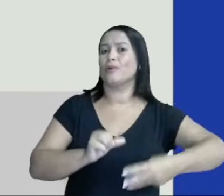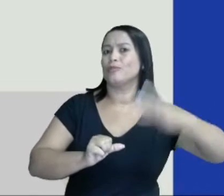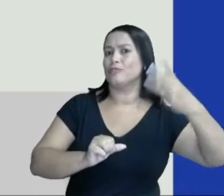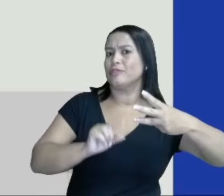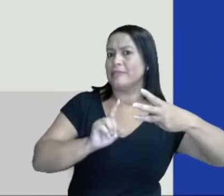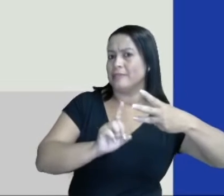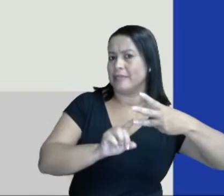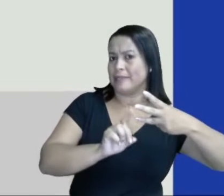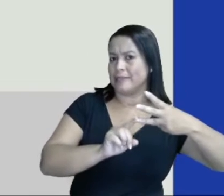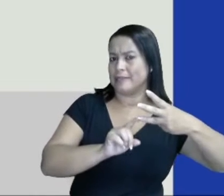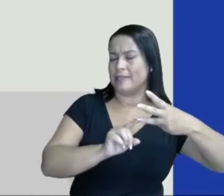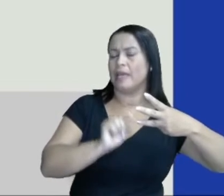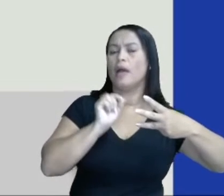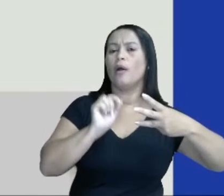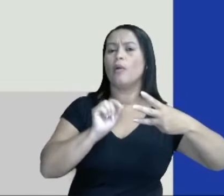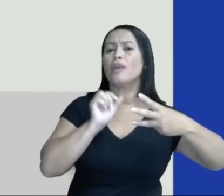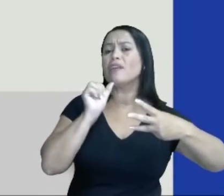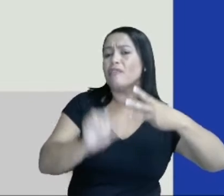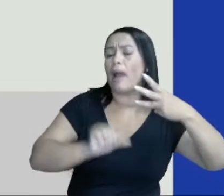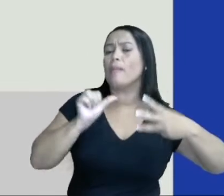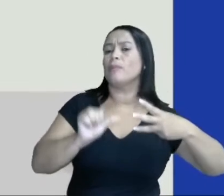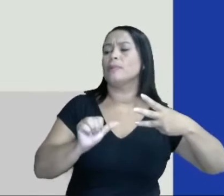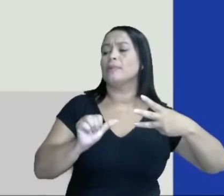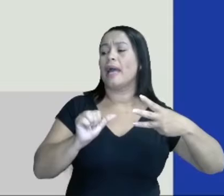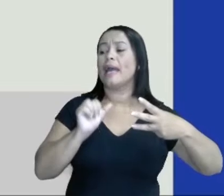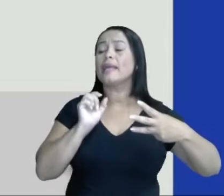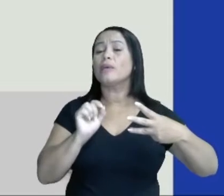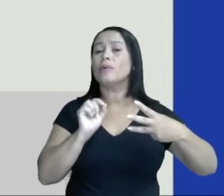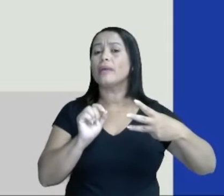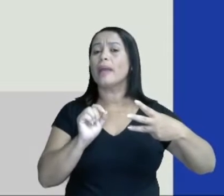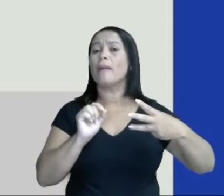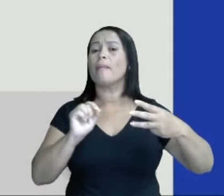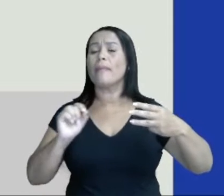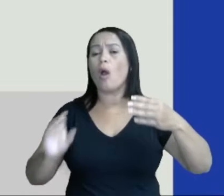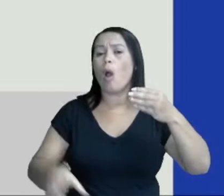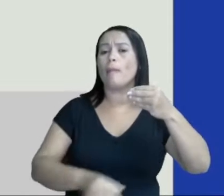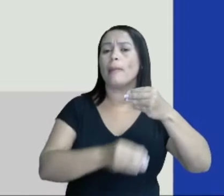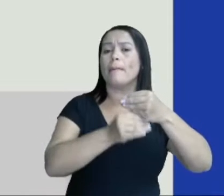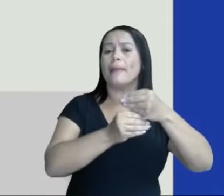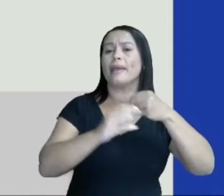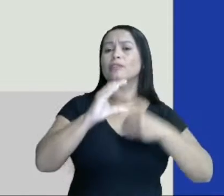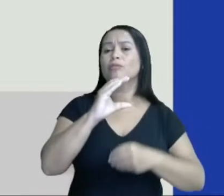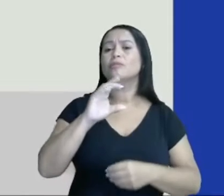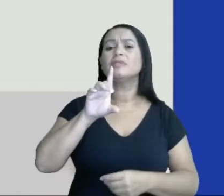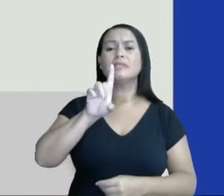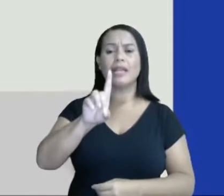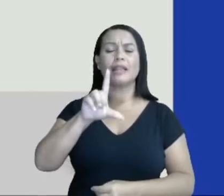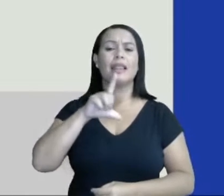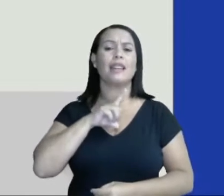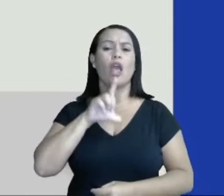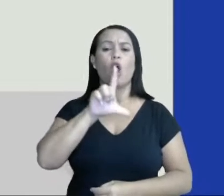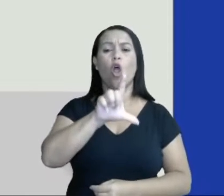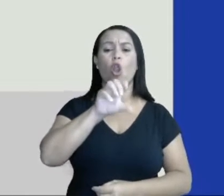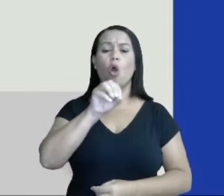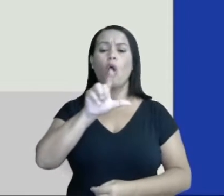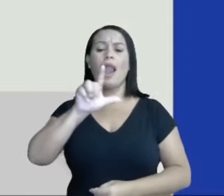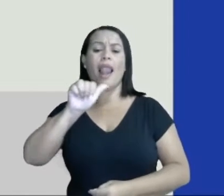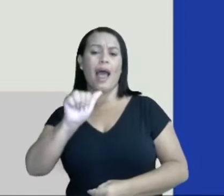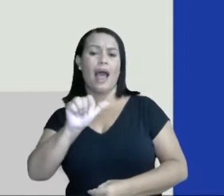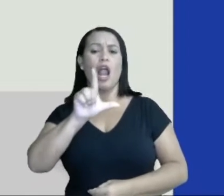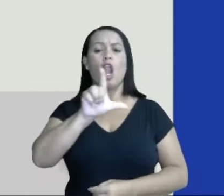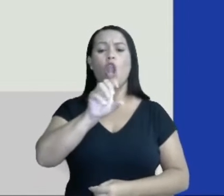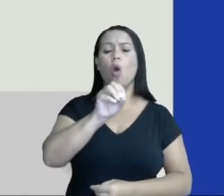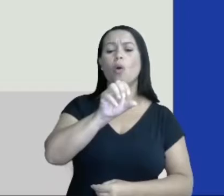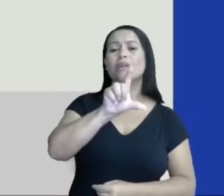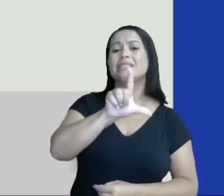terceira pessoa, que para complemento direto eu tenho lo, lá, los